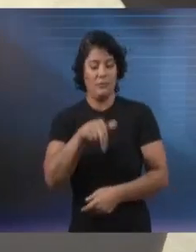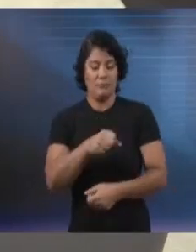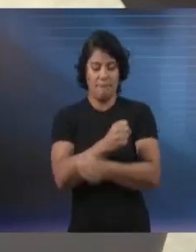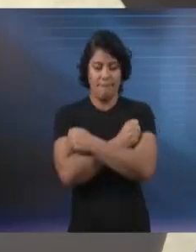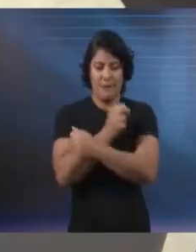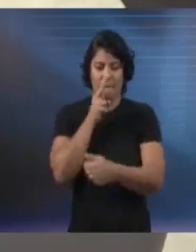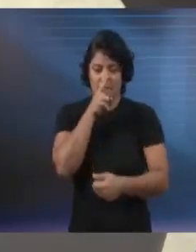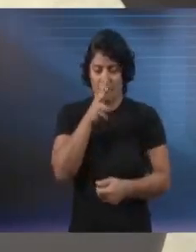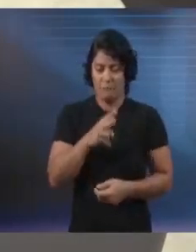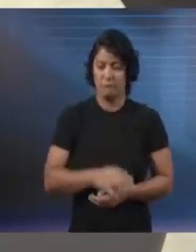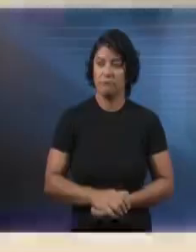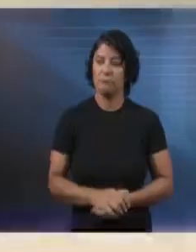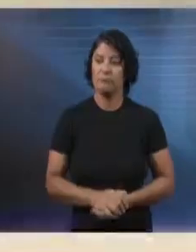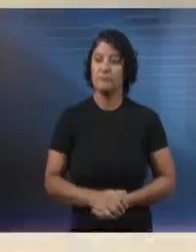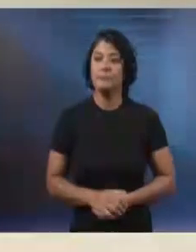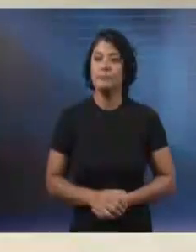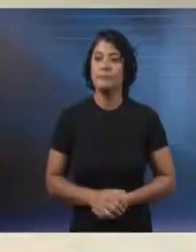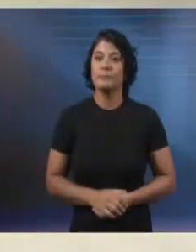abraço.